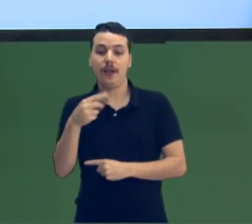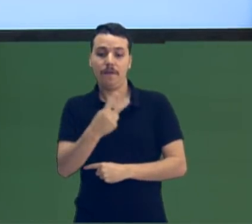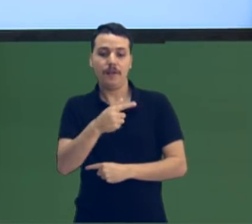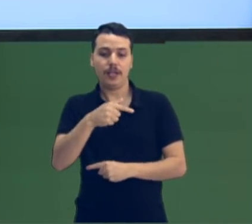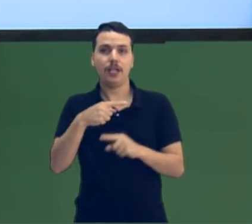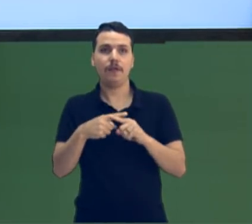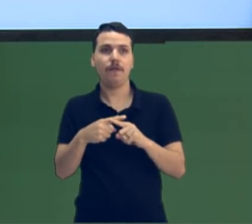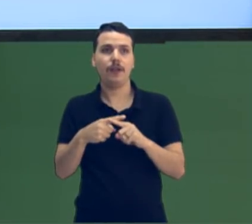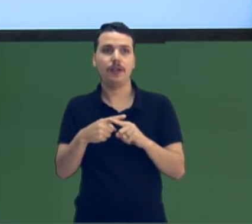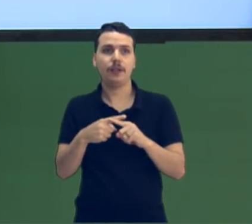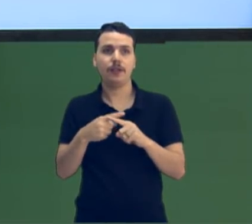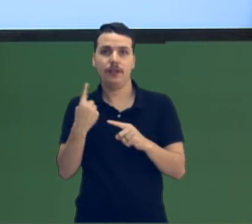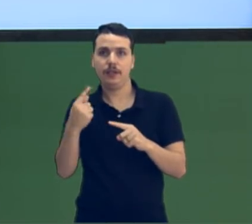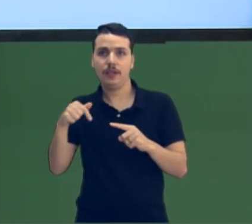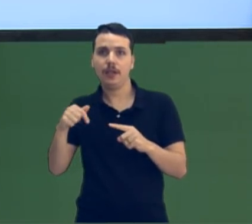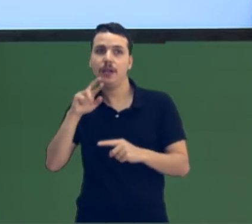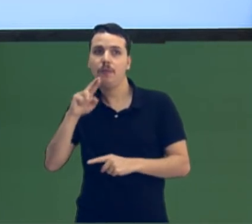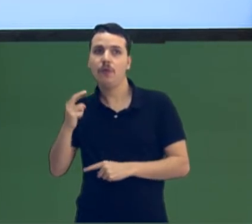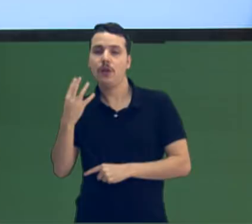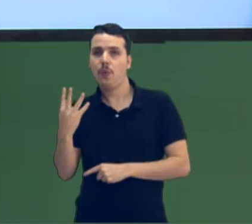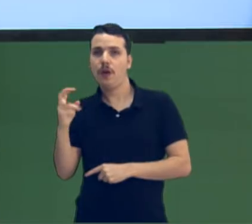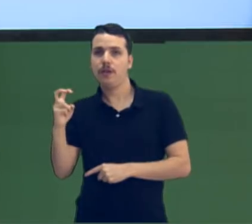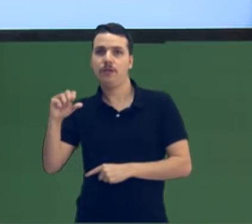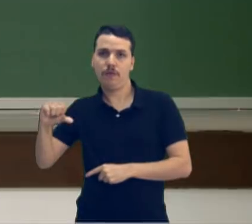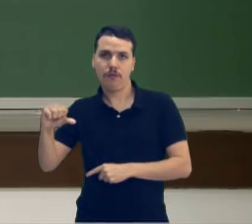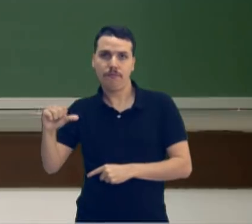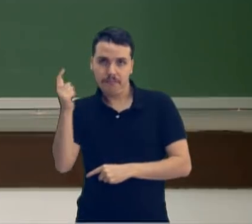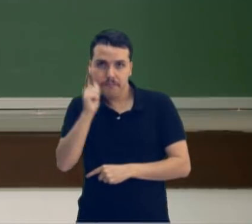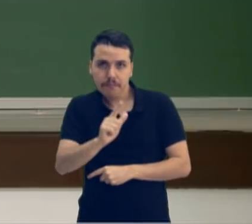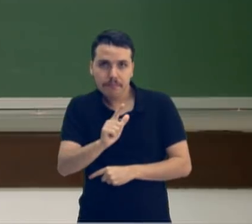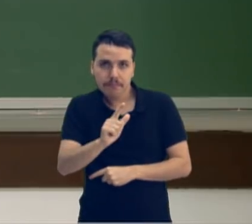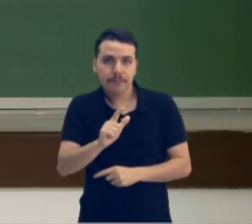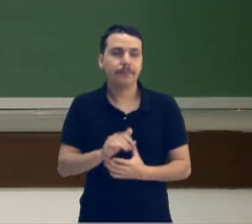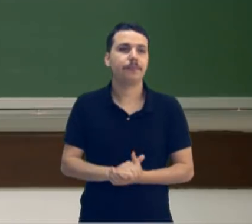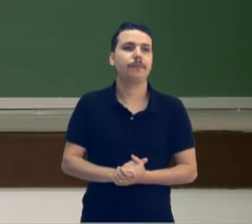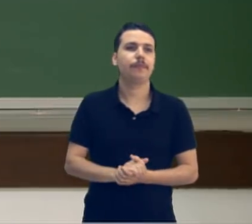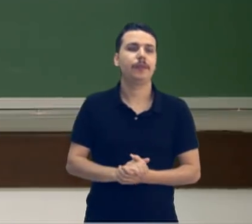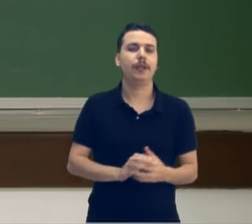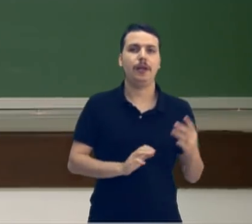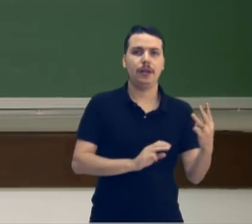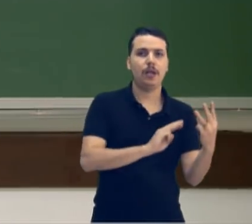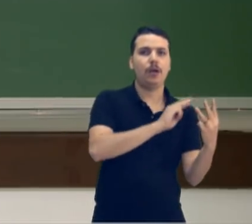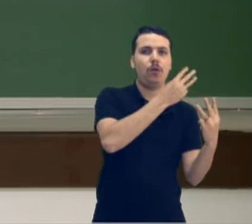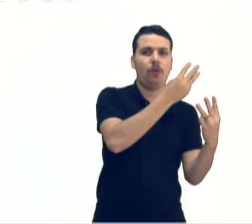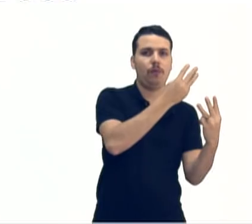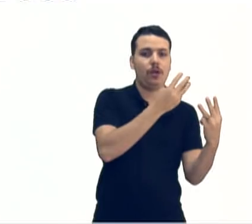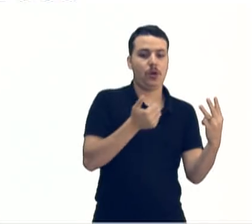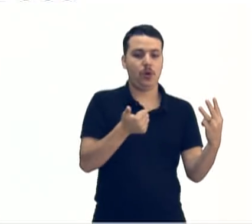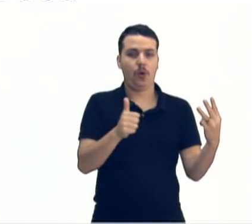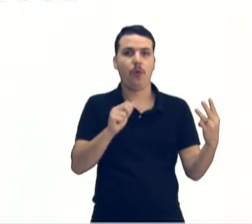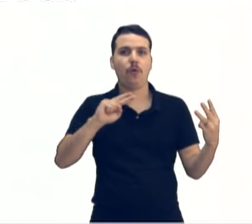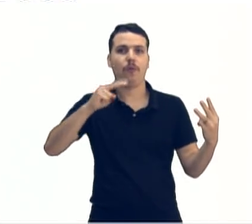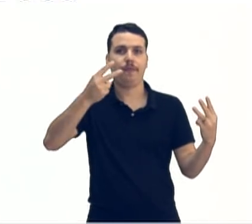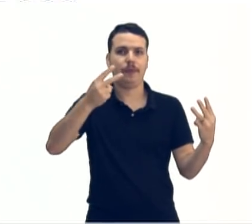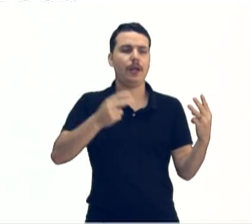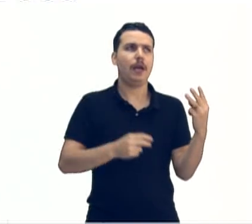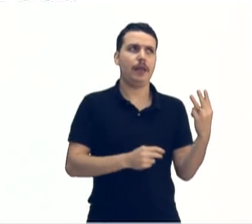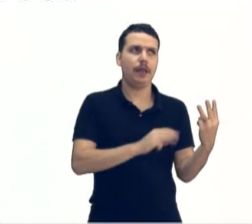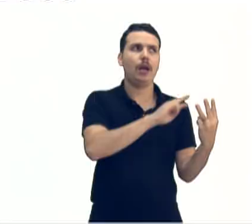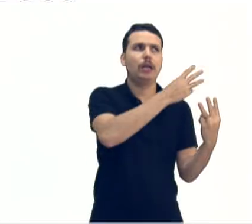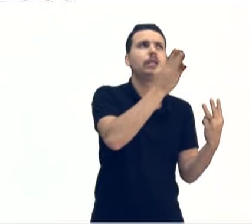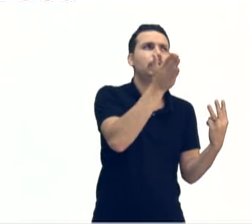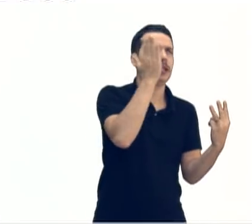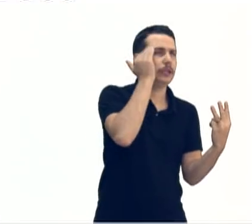17, 459. Conseguiram? 3 ao cubo e 11 ao quadrado. 3 ao cubo eu já sei que